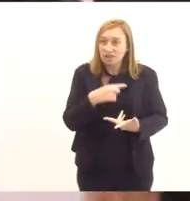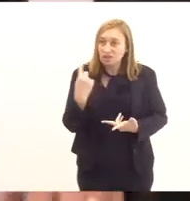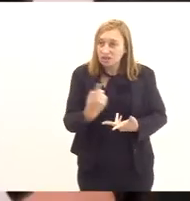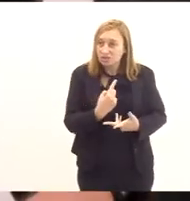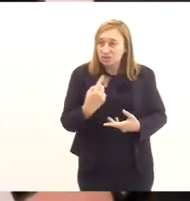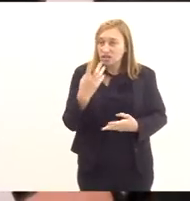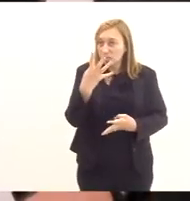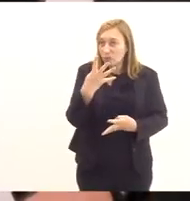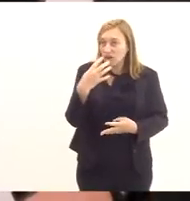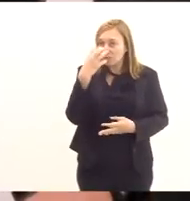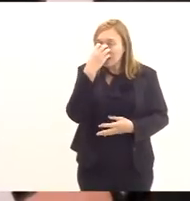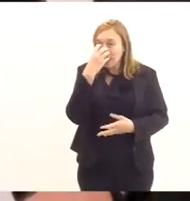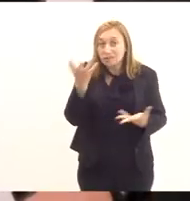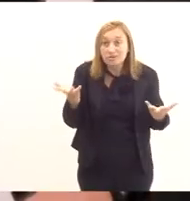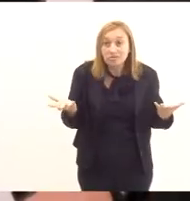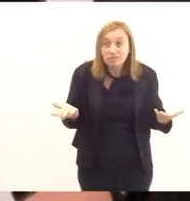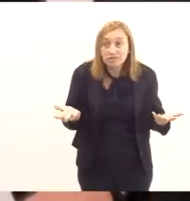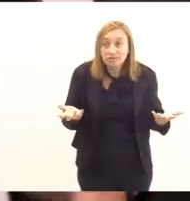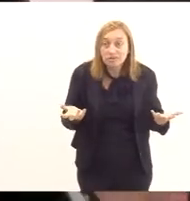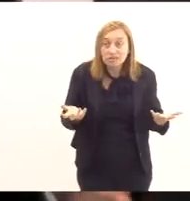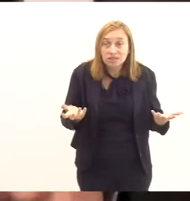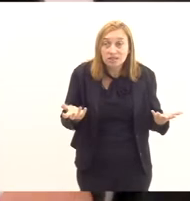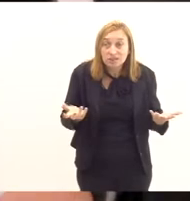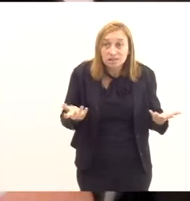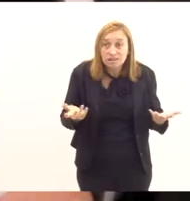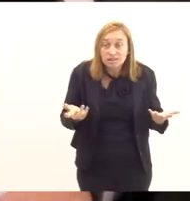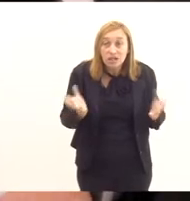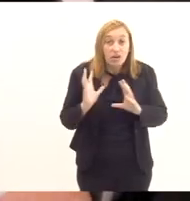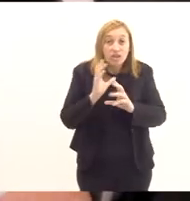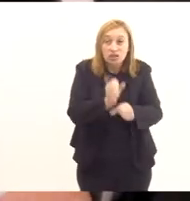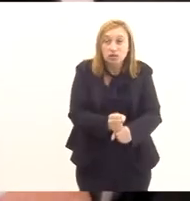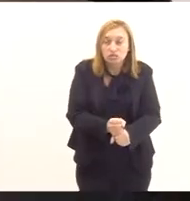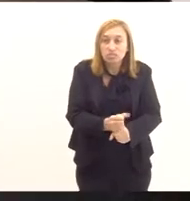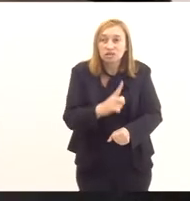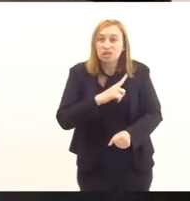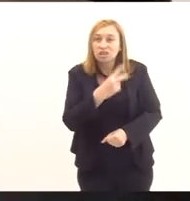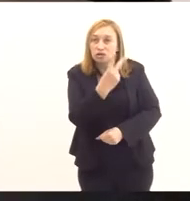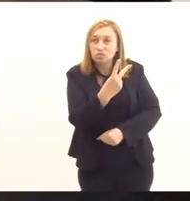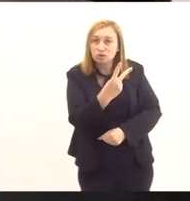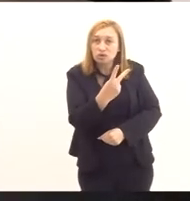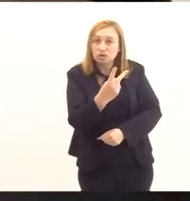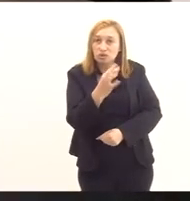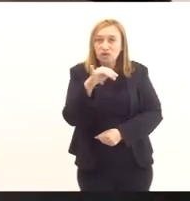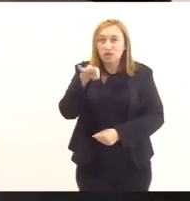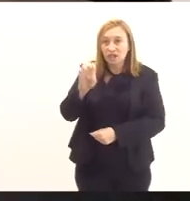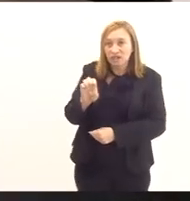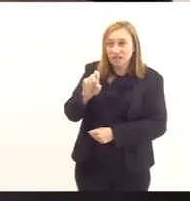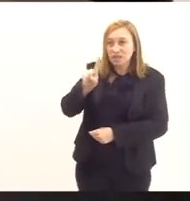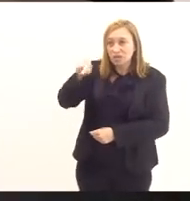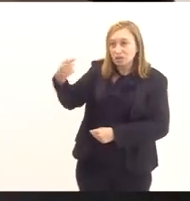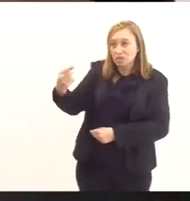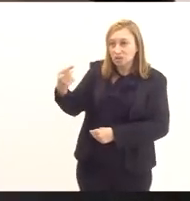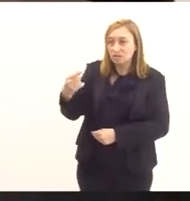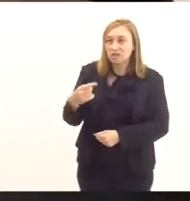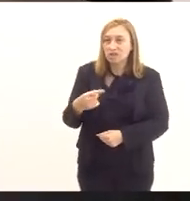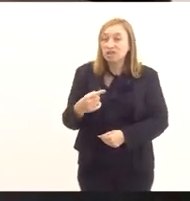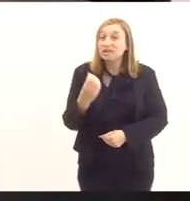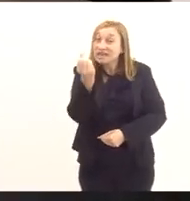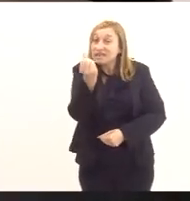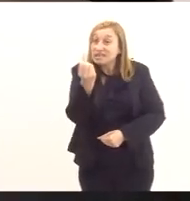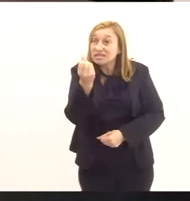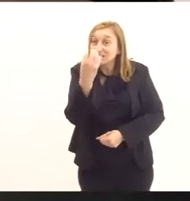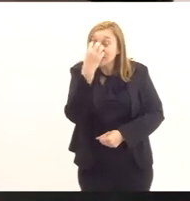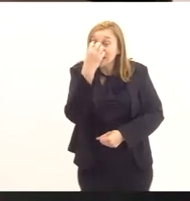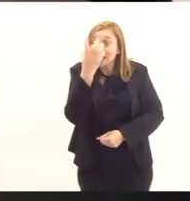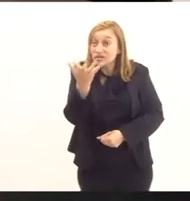quatro trouxa é isso eu resumo da Ópera tem mais dois na ponta direita o frete ou não postei domingo agora somos 6